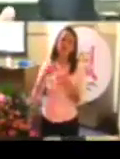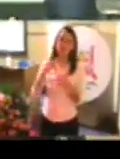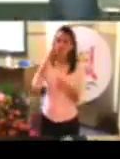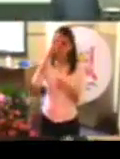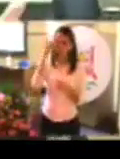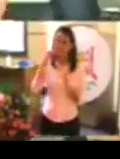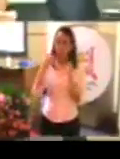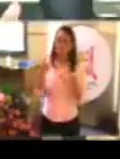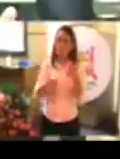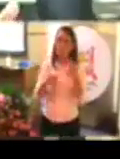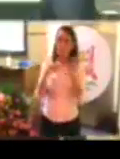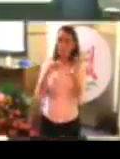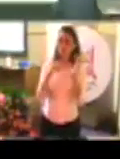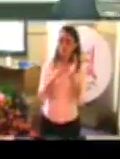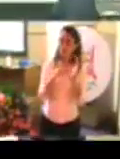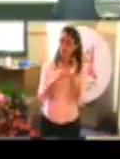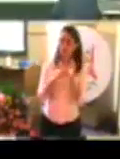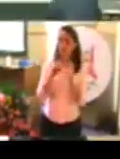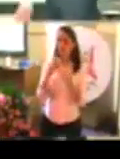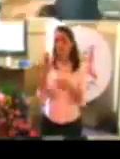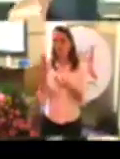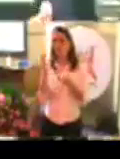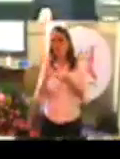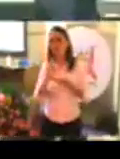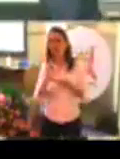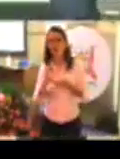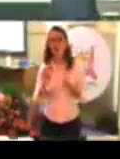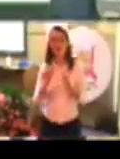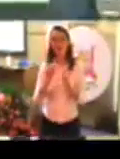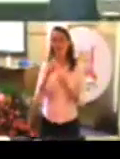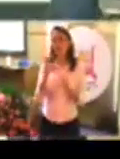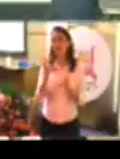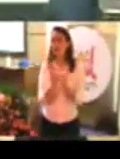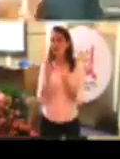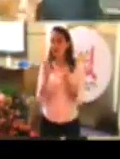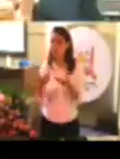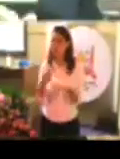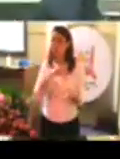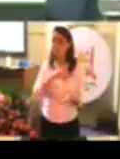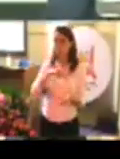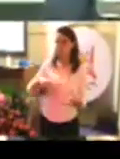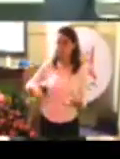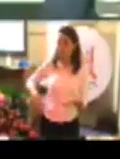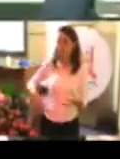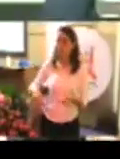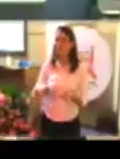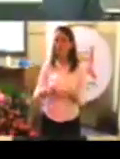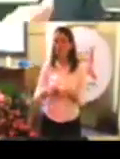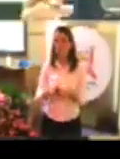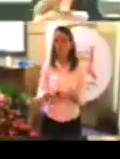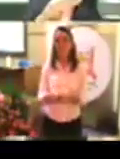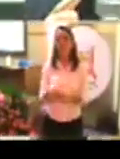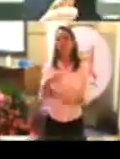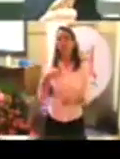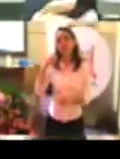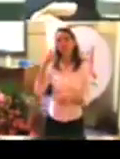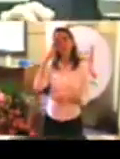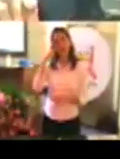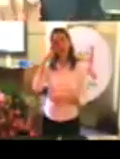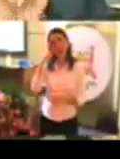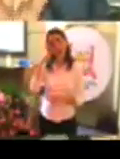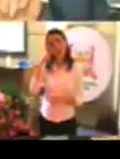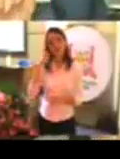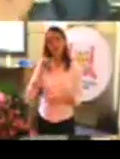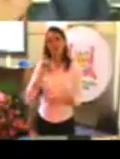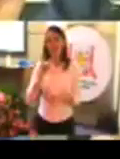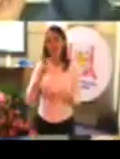do Senado, da Câmara dos Deputados, das Assembleias Legislativas e das Câmaras Municipais. Eu imaginei